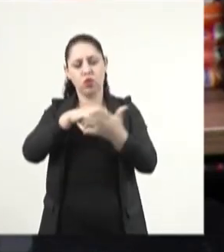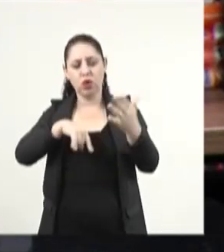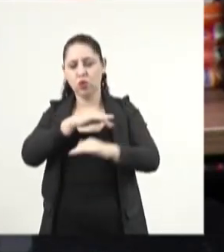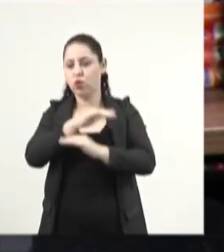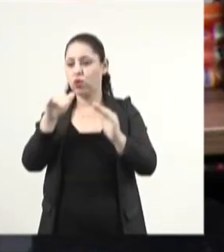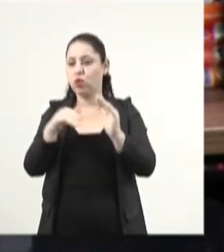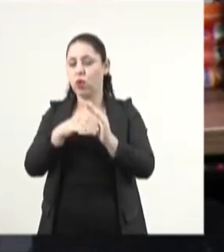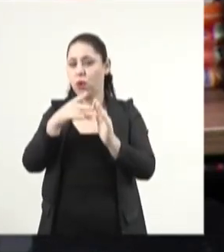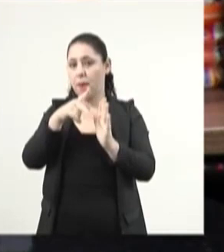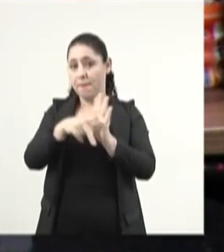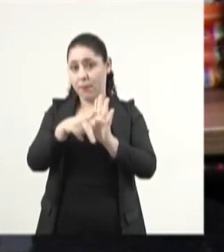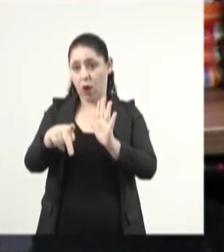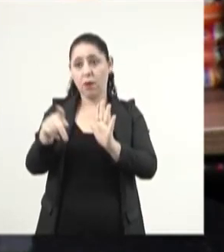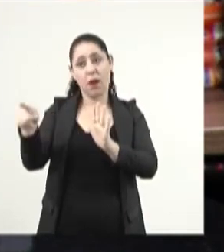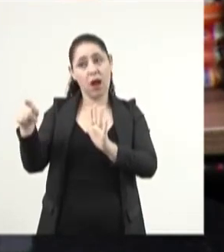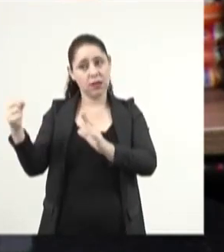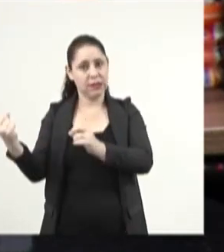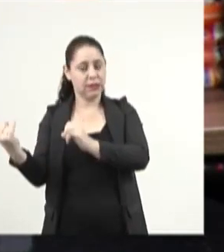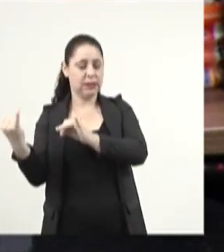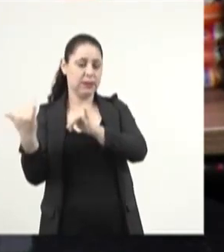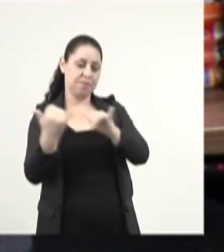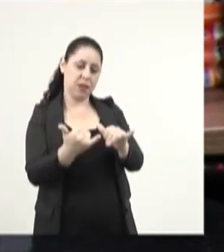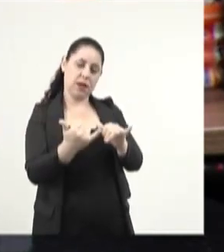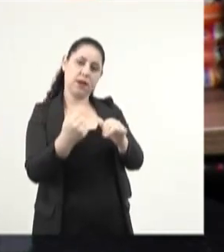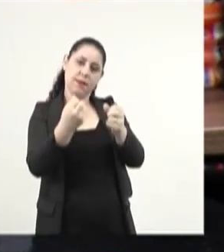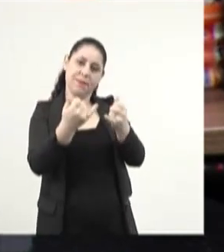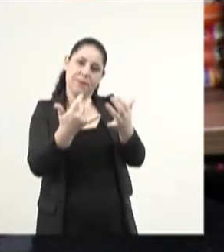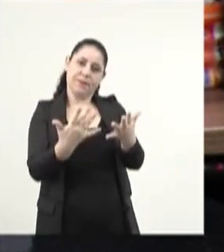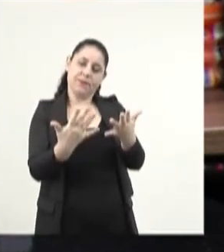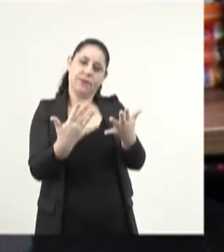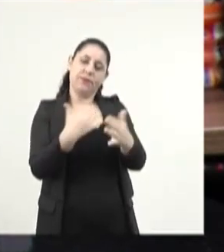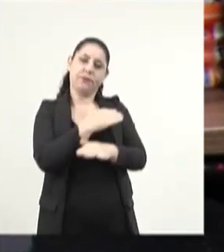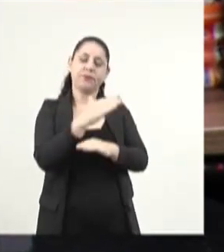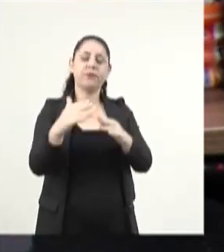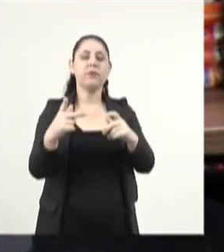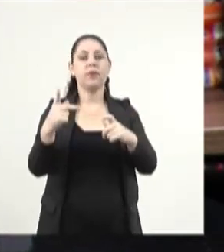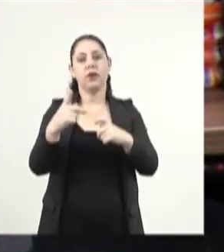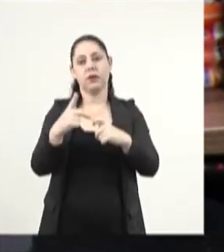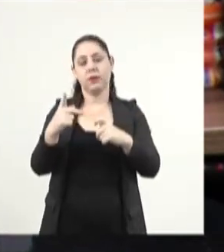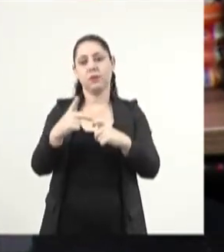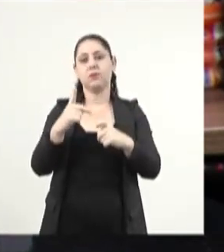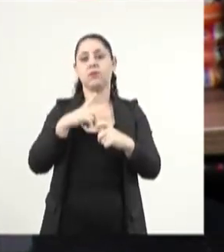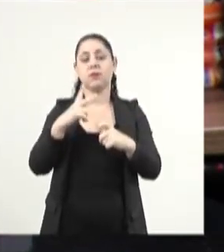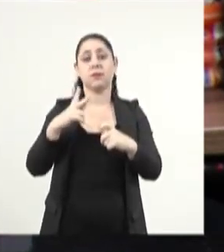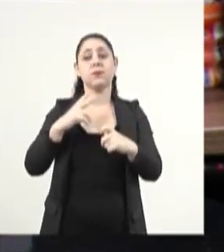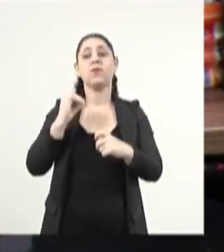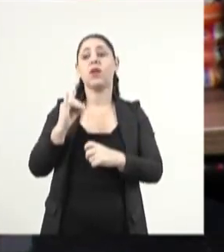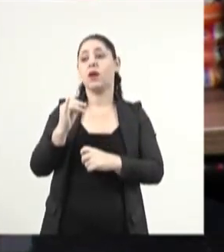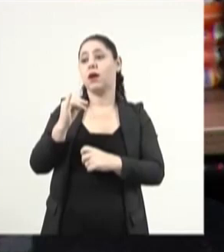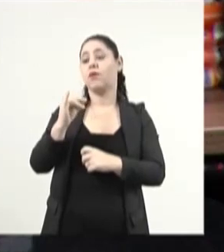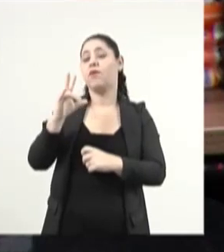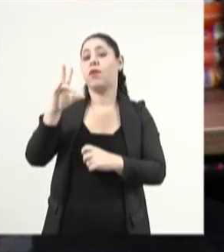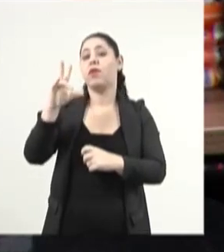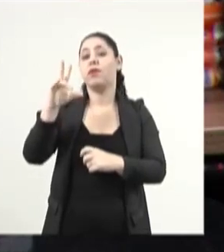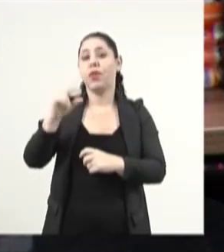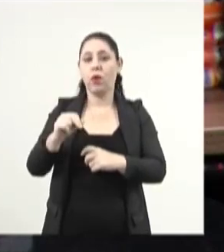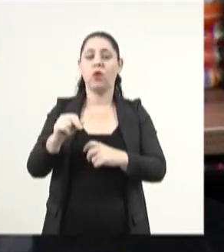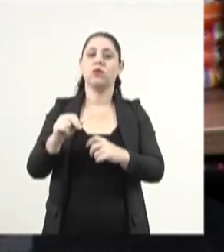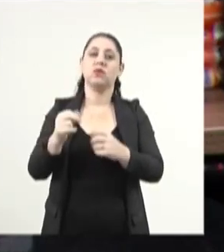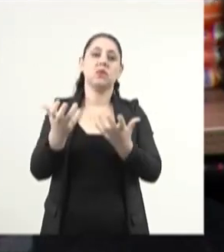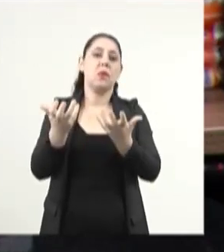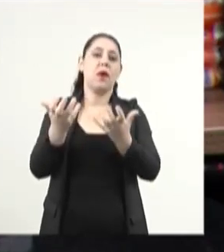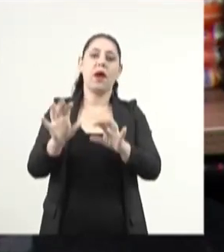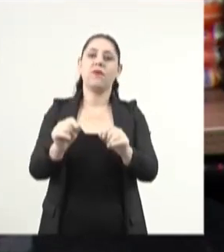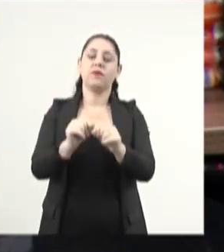por parte de operadora de plano ou seguro privado de assistência à saúde, no caso de negativa